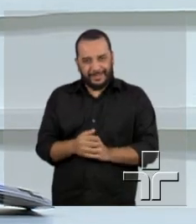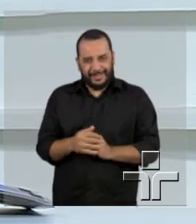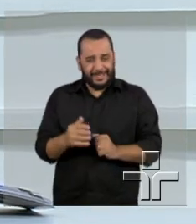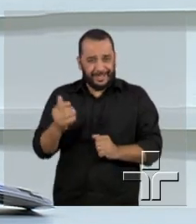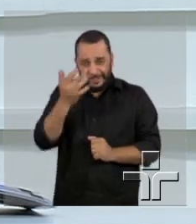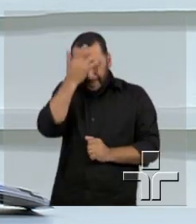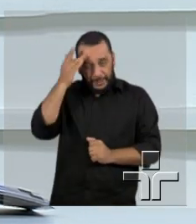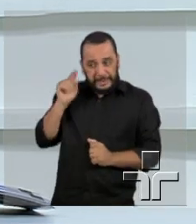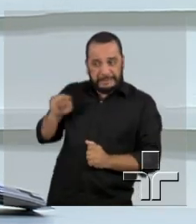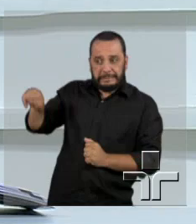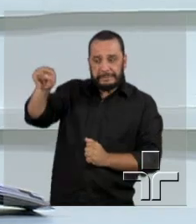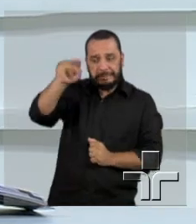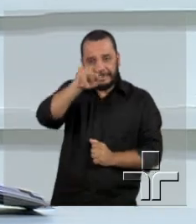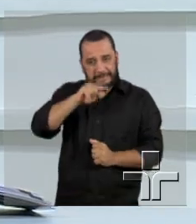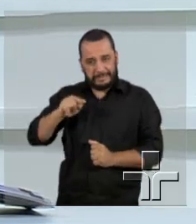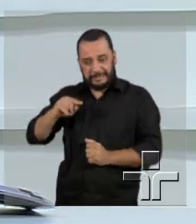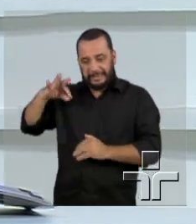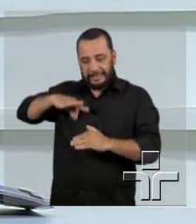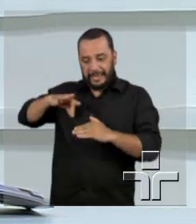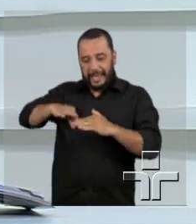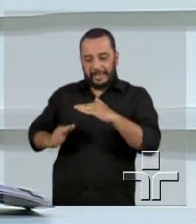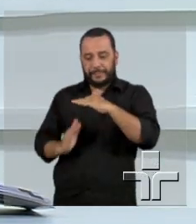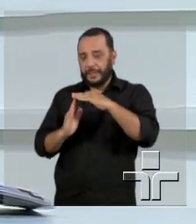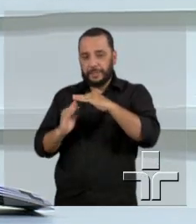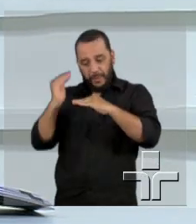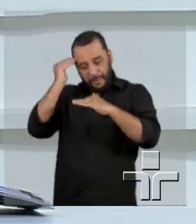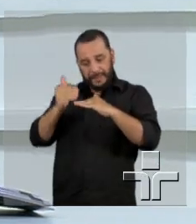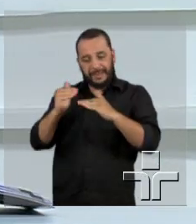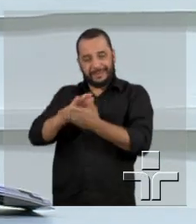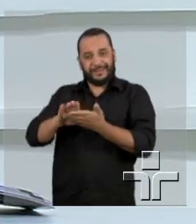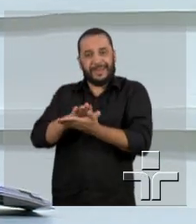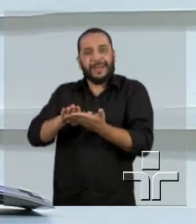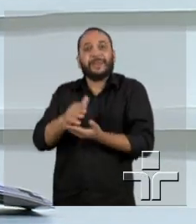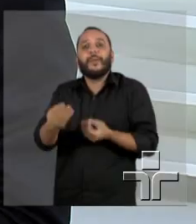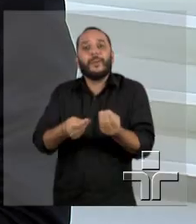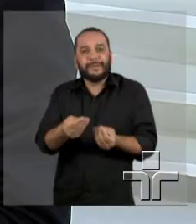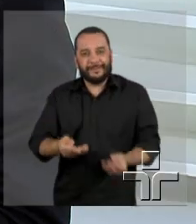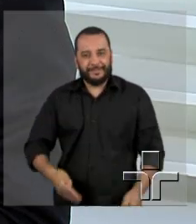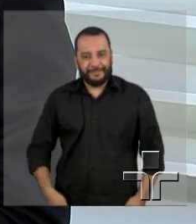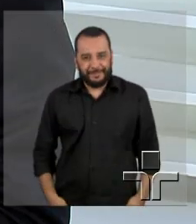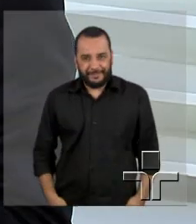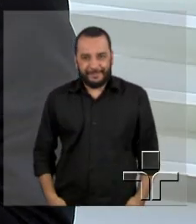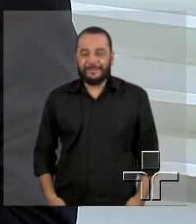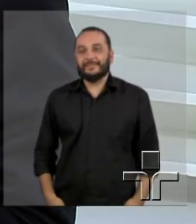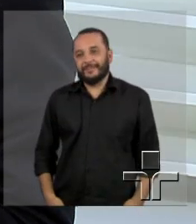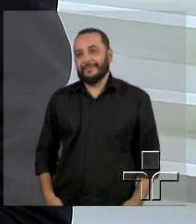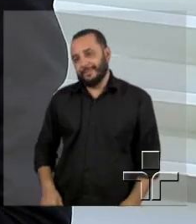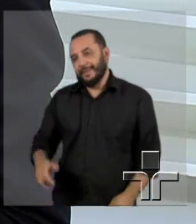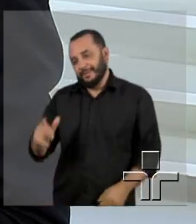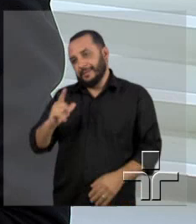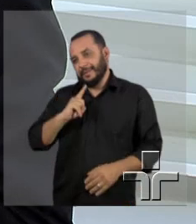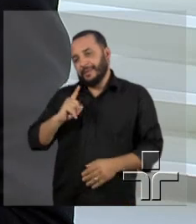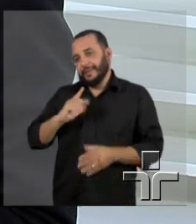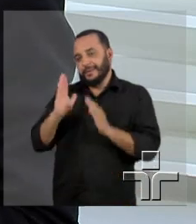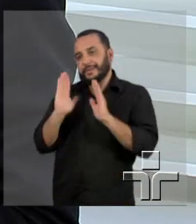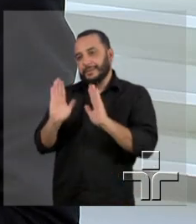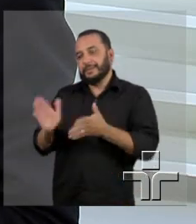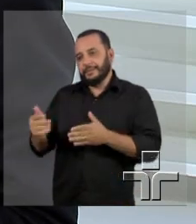desrespeito ao teto constitucional? Vale para uns e não vale para outros? Olha, muito ajuste fiscal